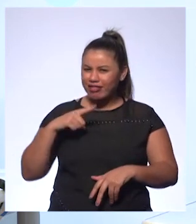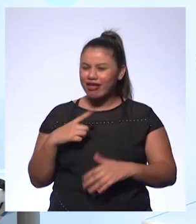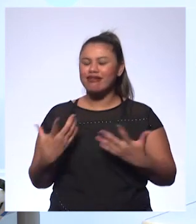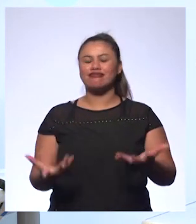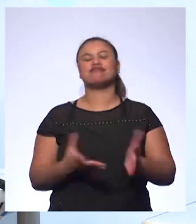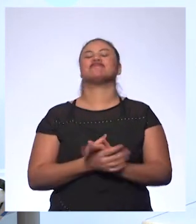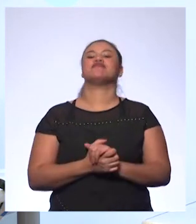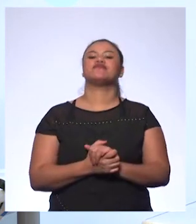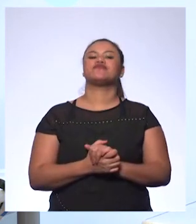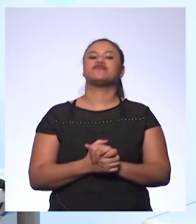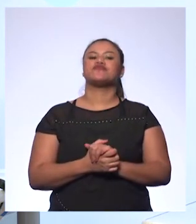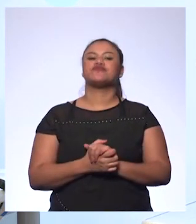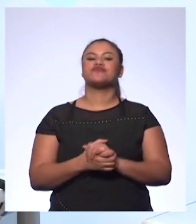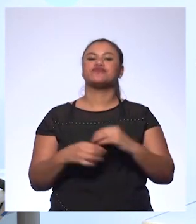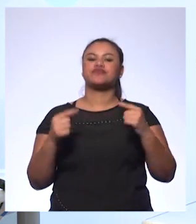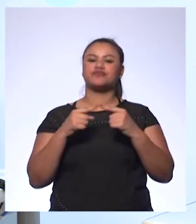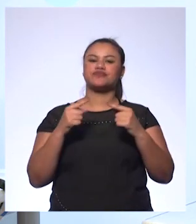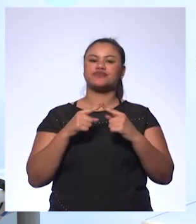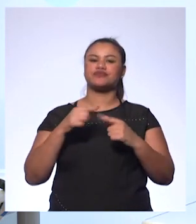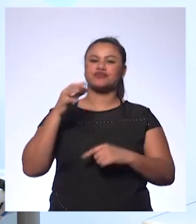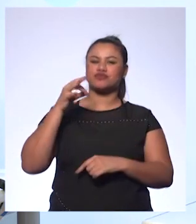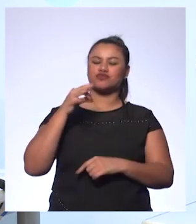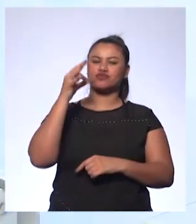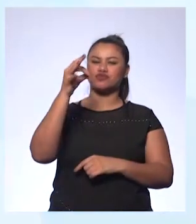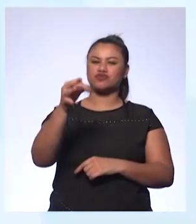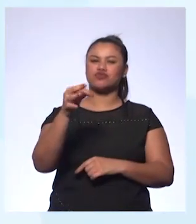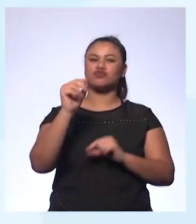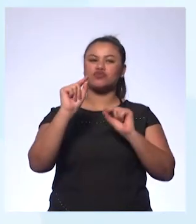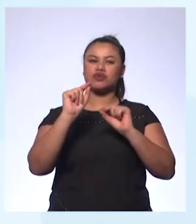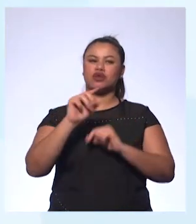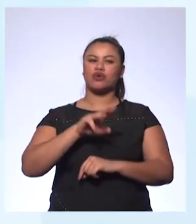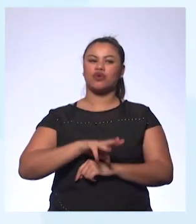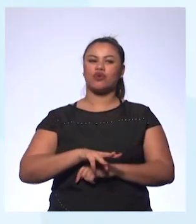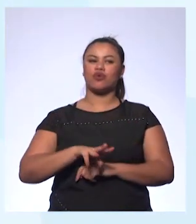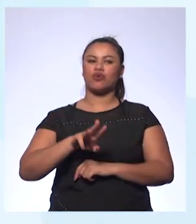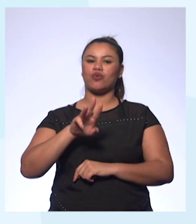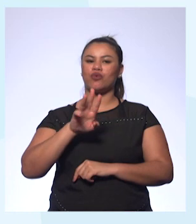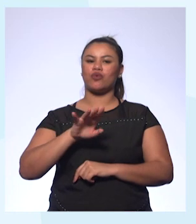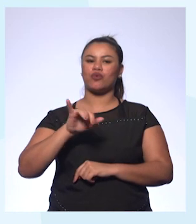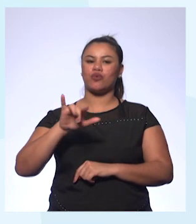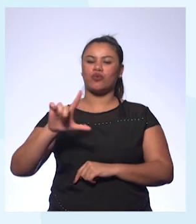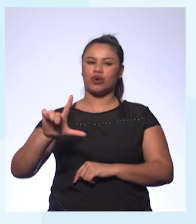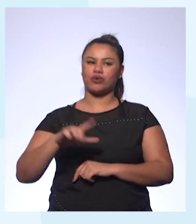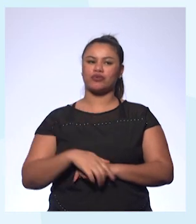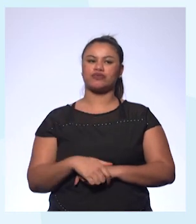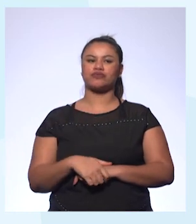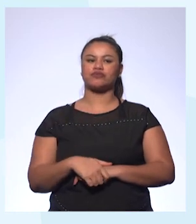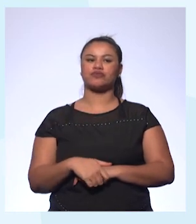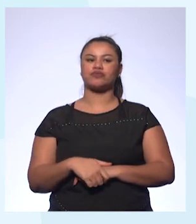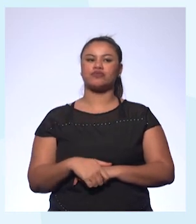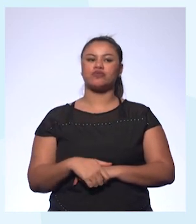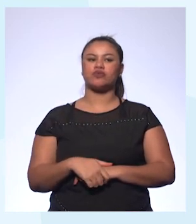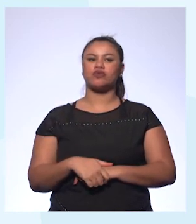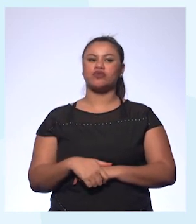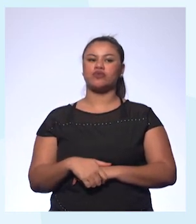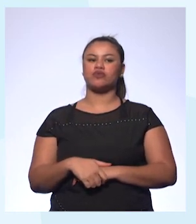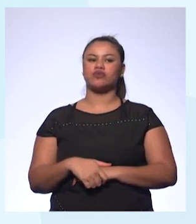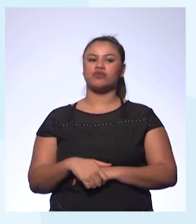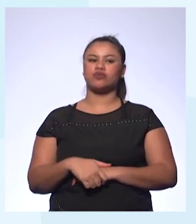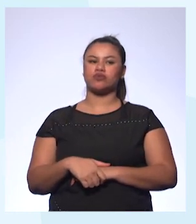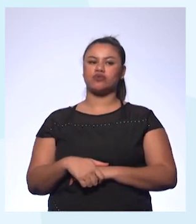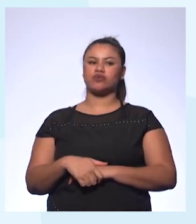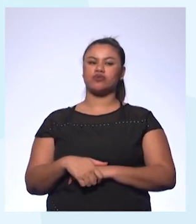aí já fala sobre o futuro do com o eu olha só olha só tem essa pergunta até water Plants for the first então